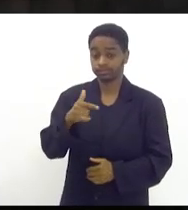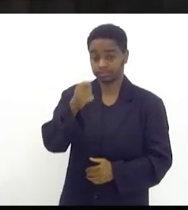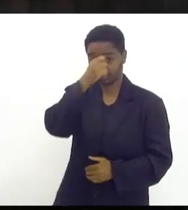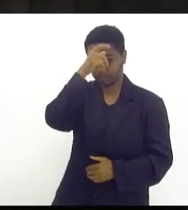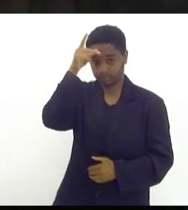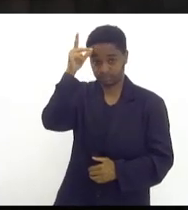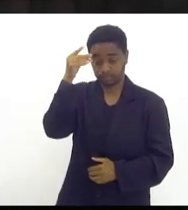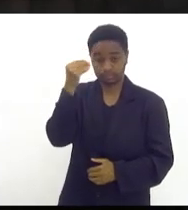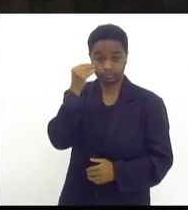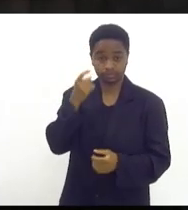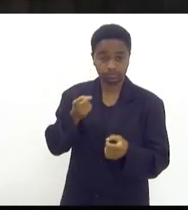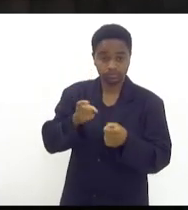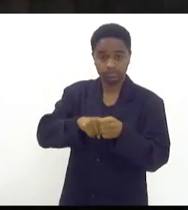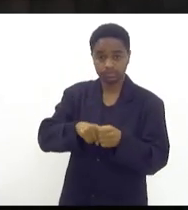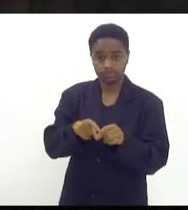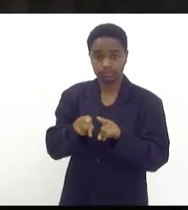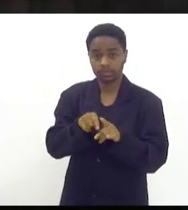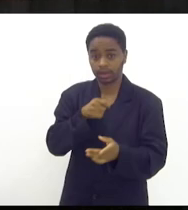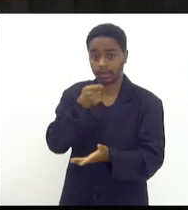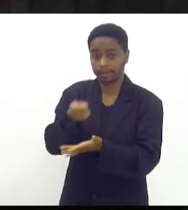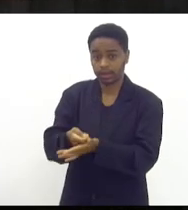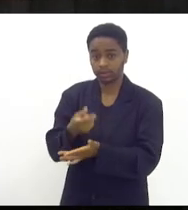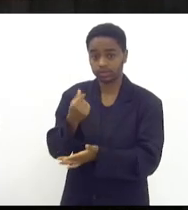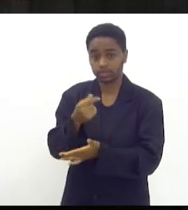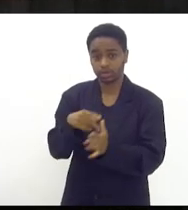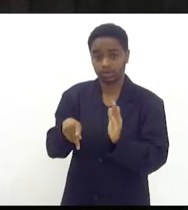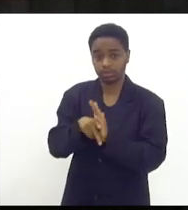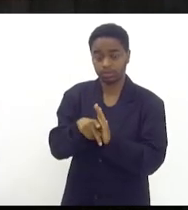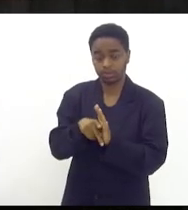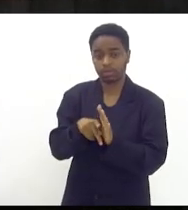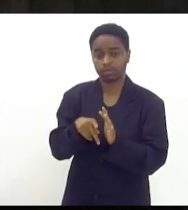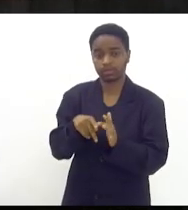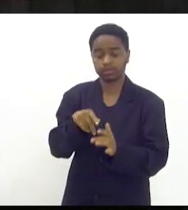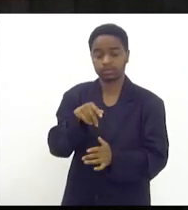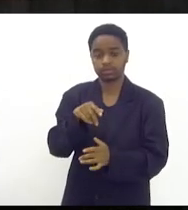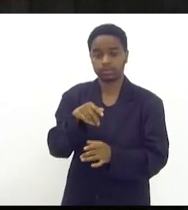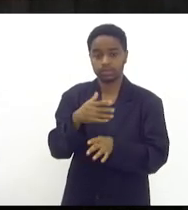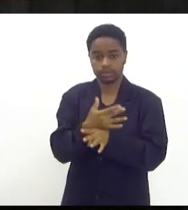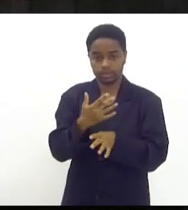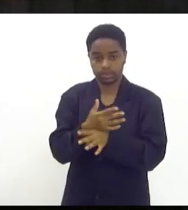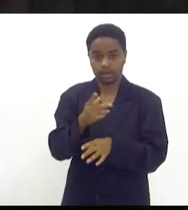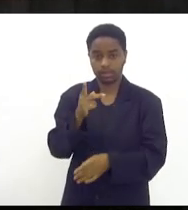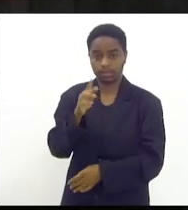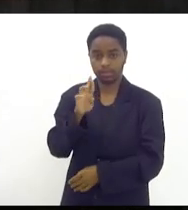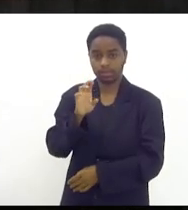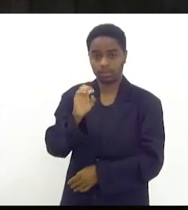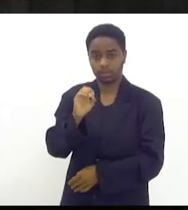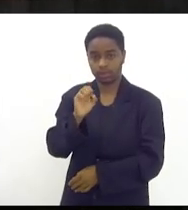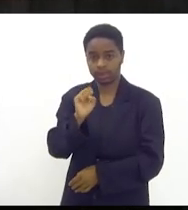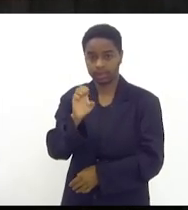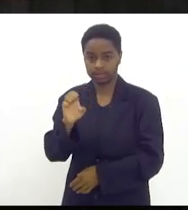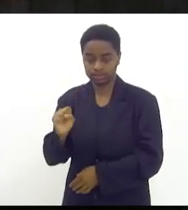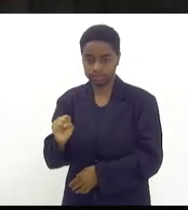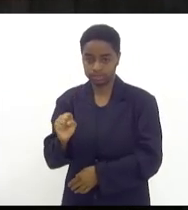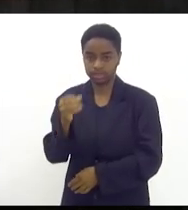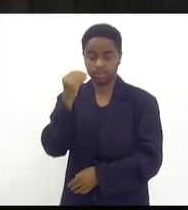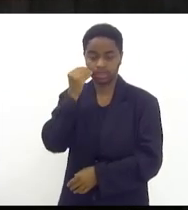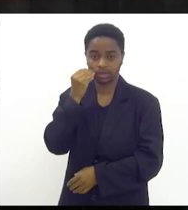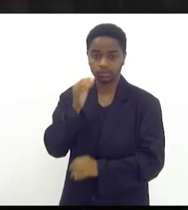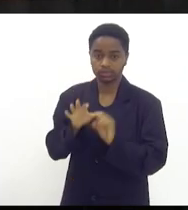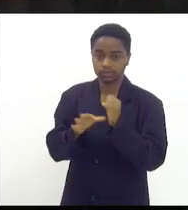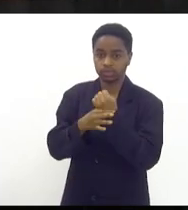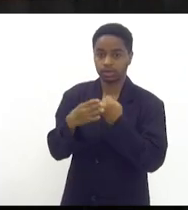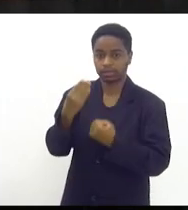fazer um convênio e pagar com dinheiro municipal o PROEX, para que a gente tivesse um segurança presente,